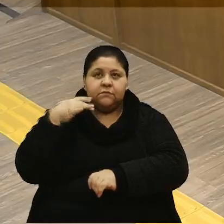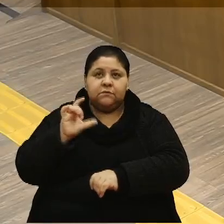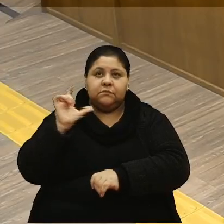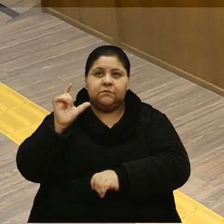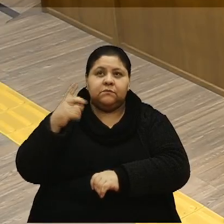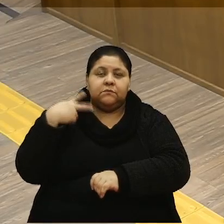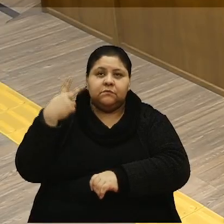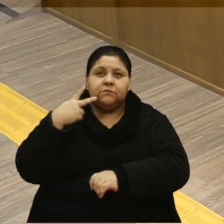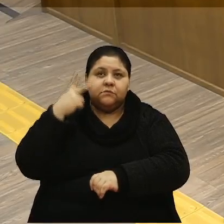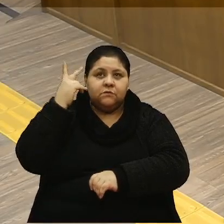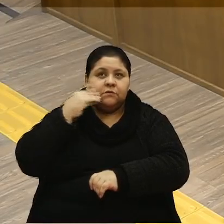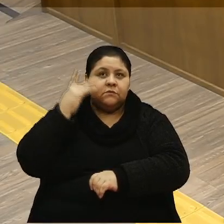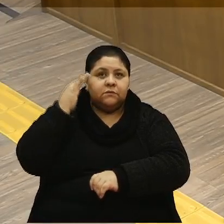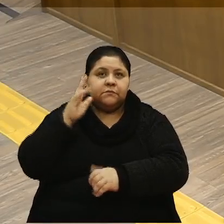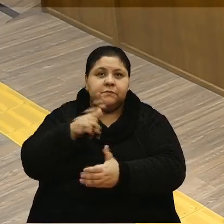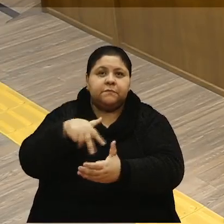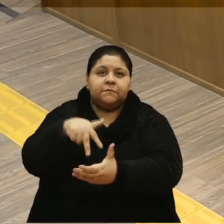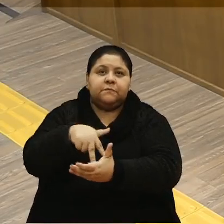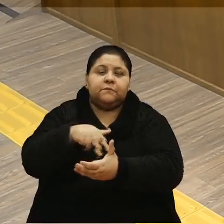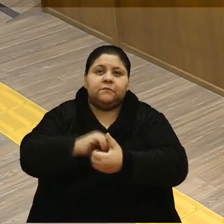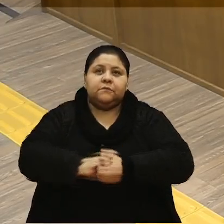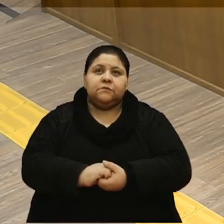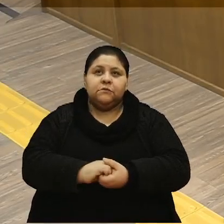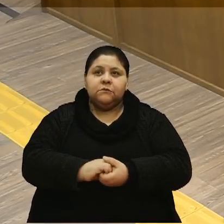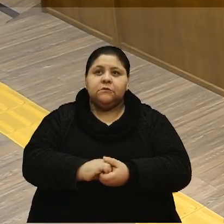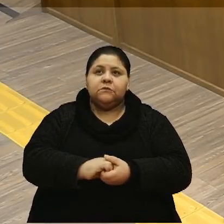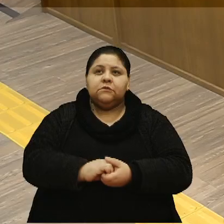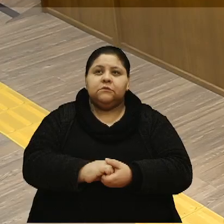vereadora Daiane Mello, da tribuna.